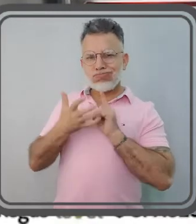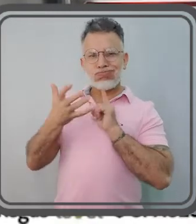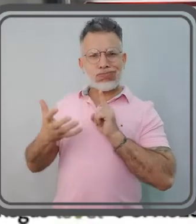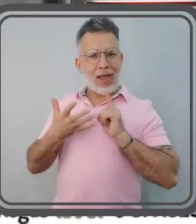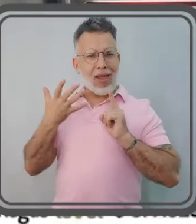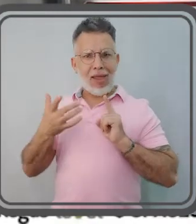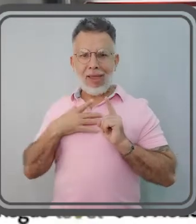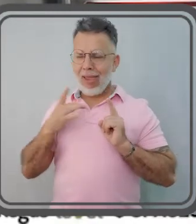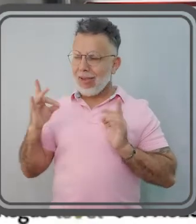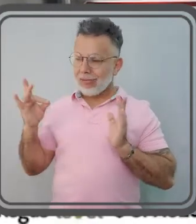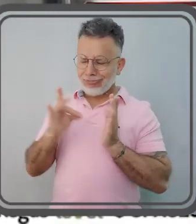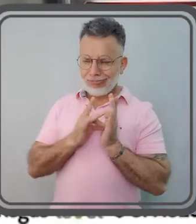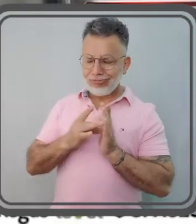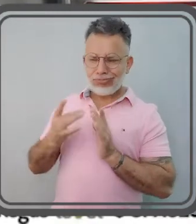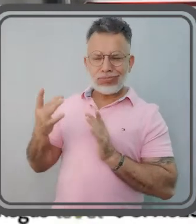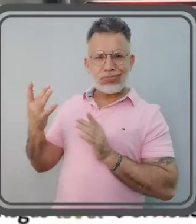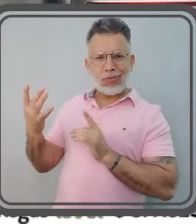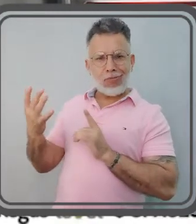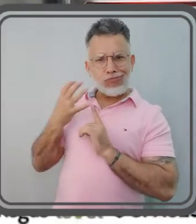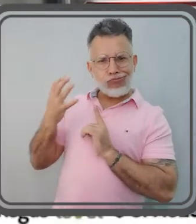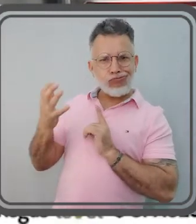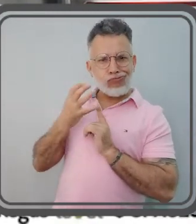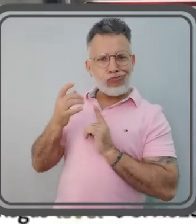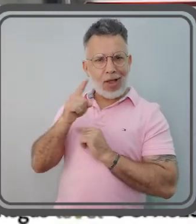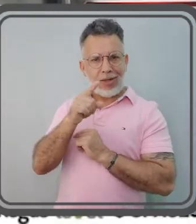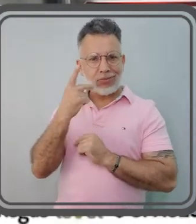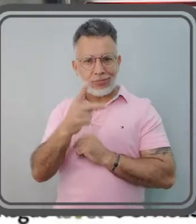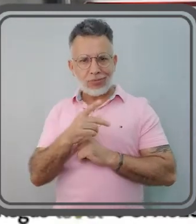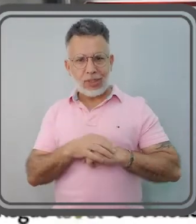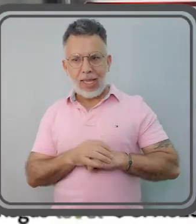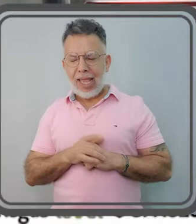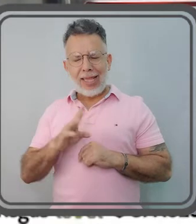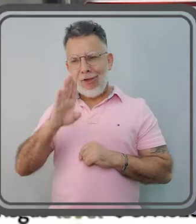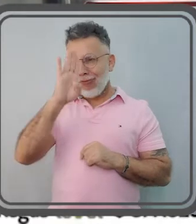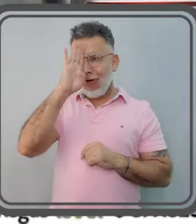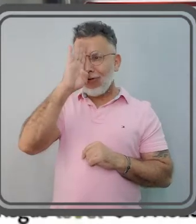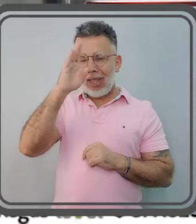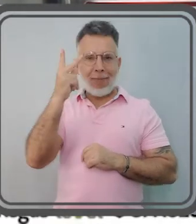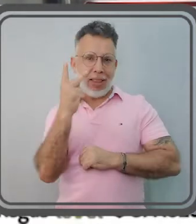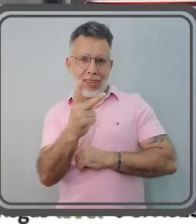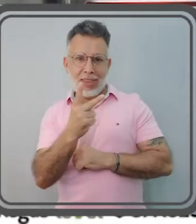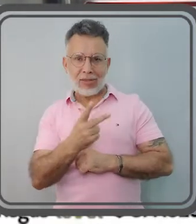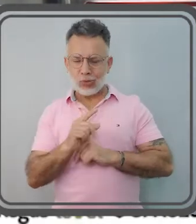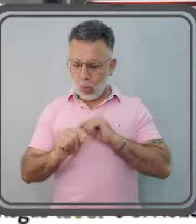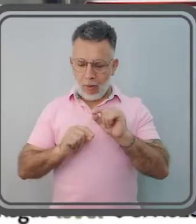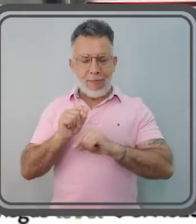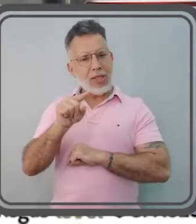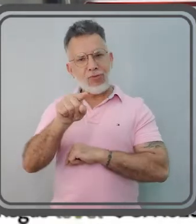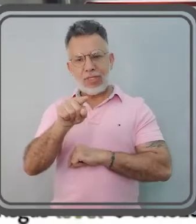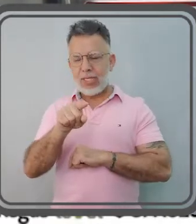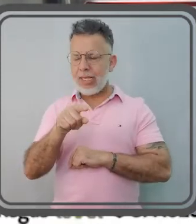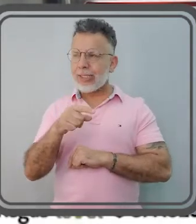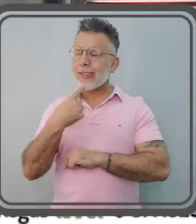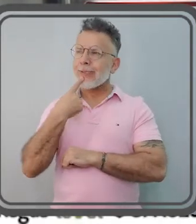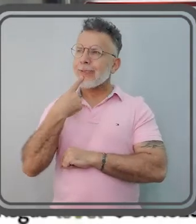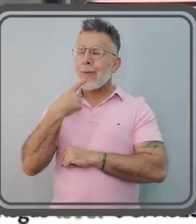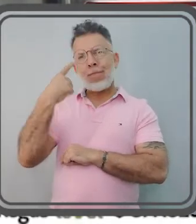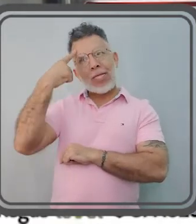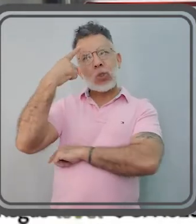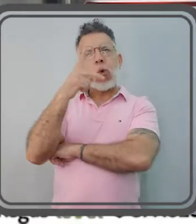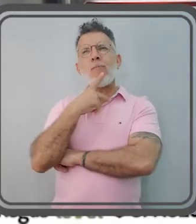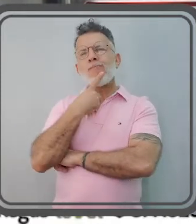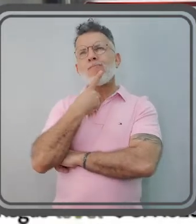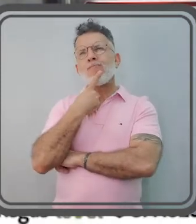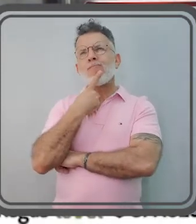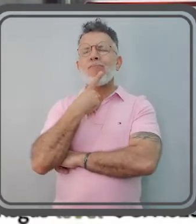foi fundamental, assim, em algum momento que você puxa... Se você já em algum momento pensou em desistir, jogar a toalha, e